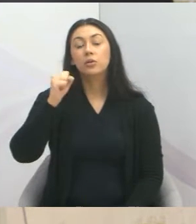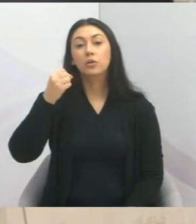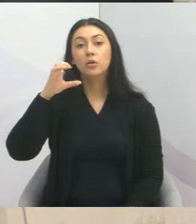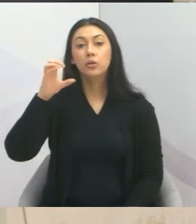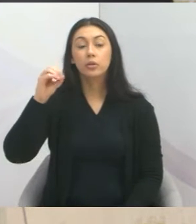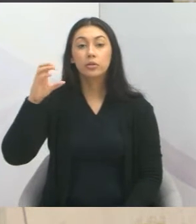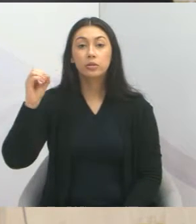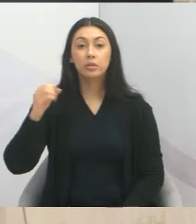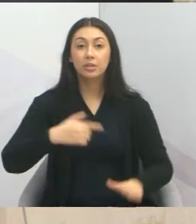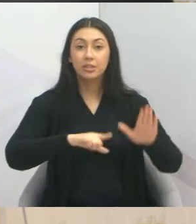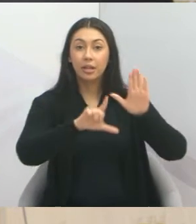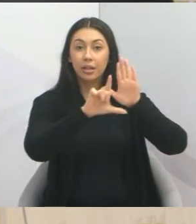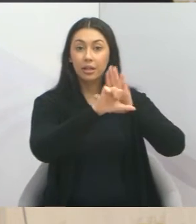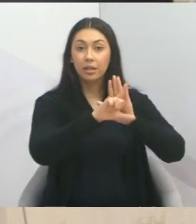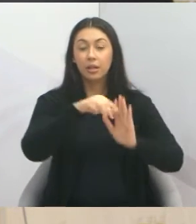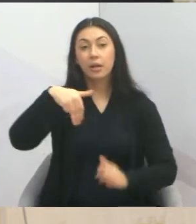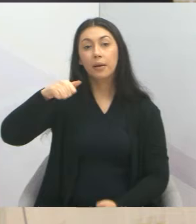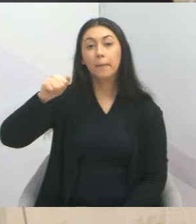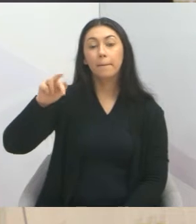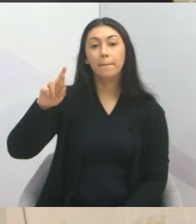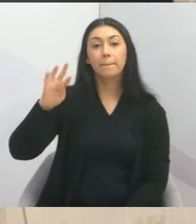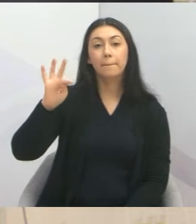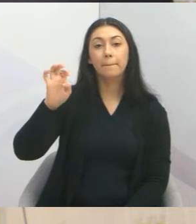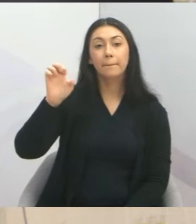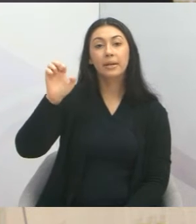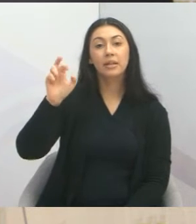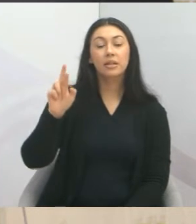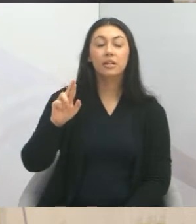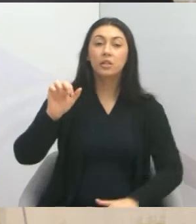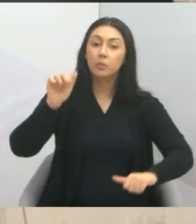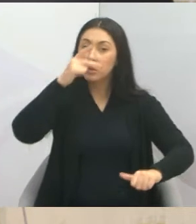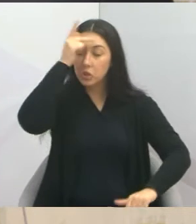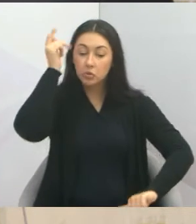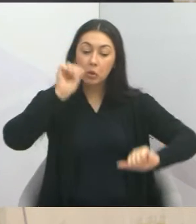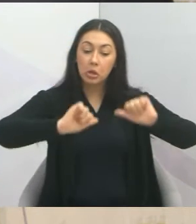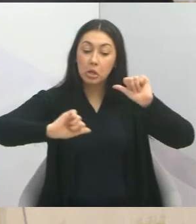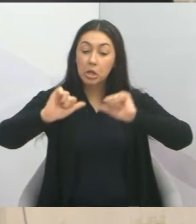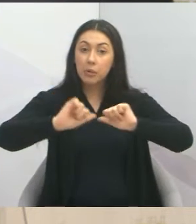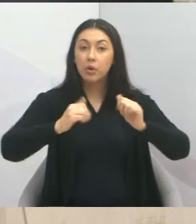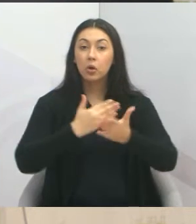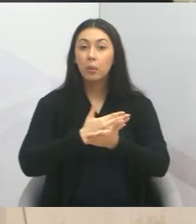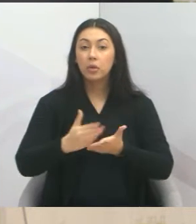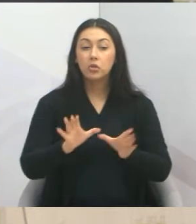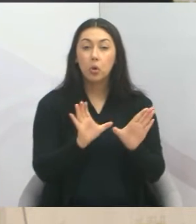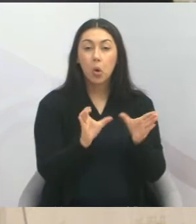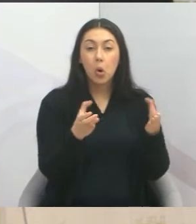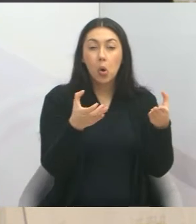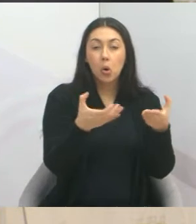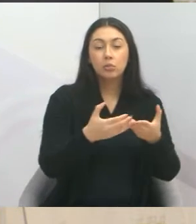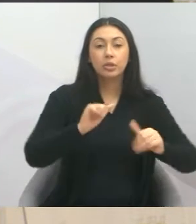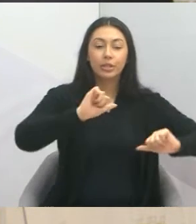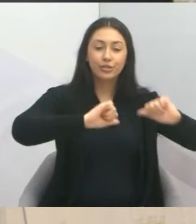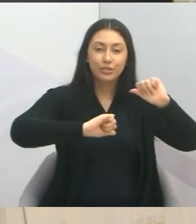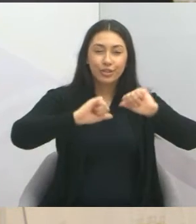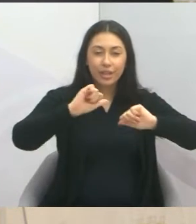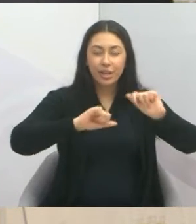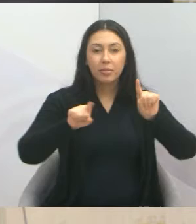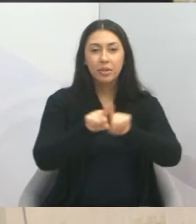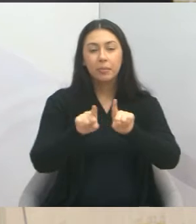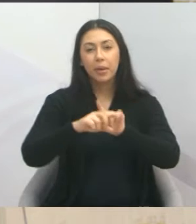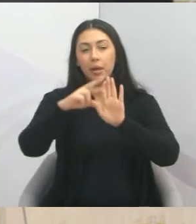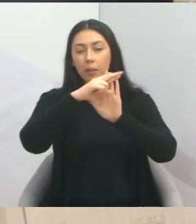como lei Mater dos químicos que criou o conselhos Federais e regionais de química e